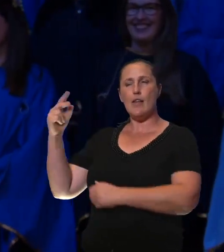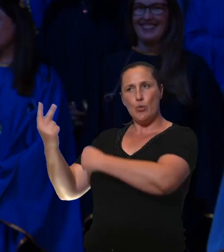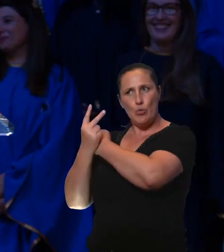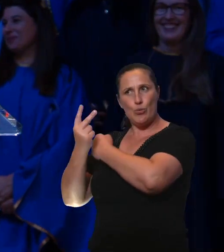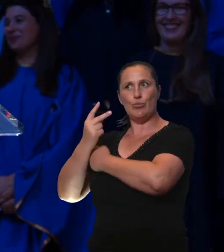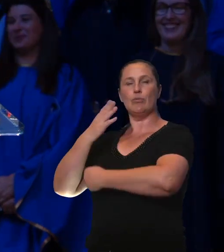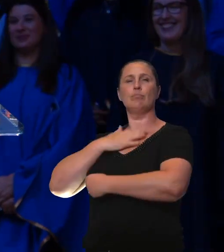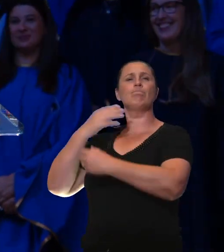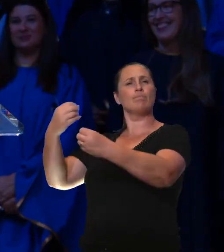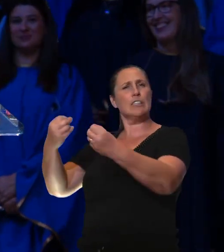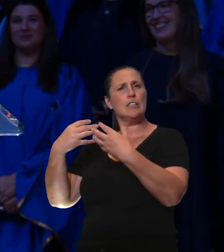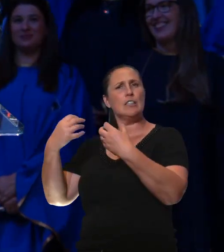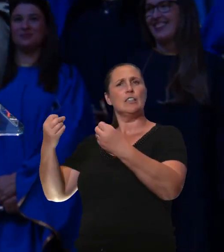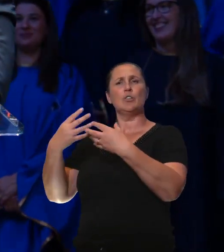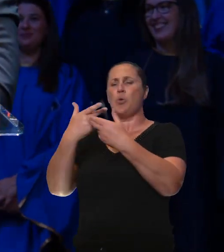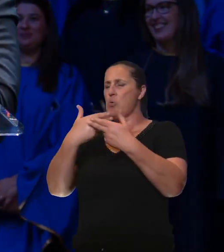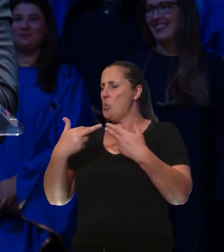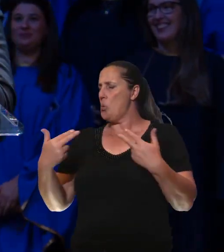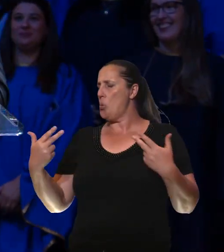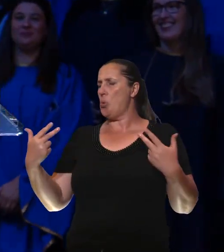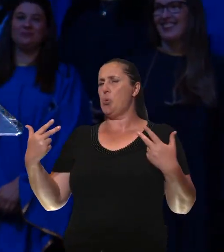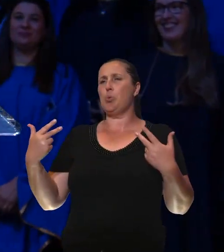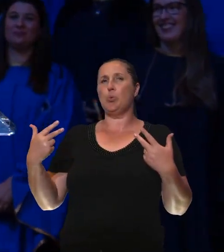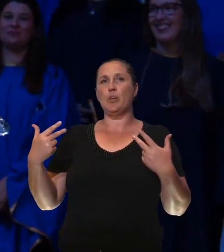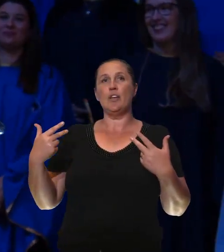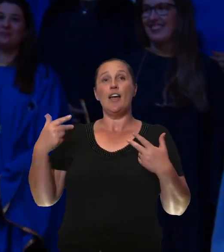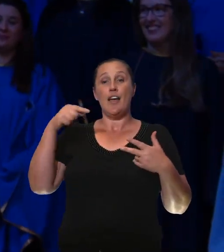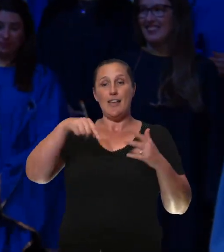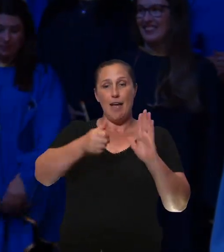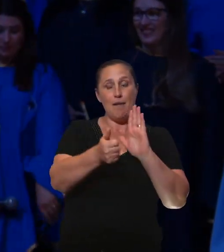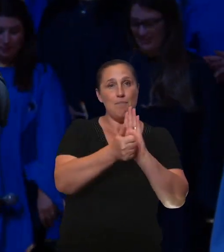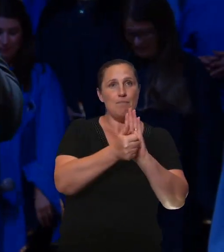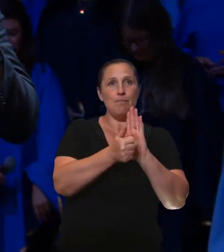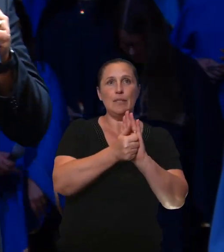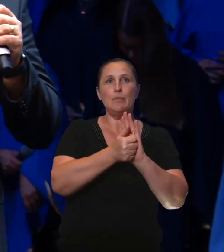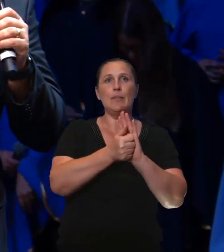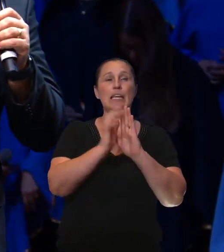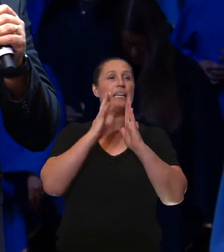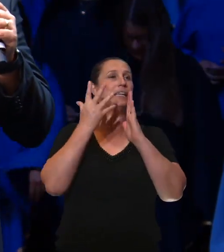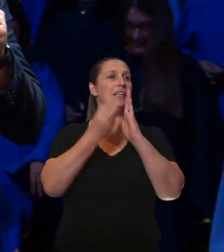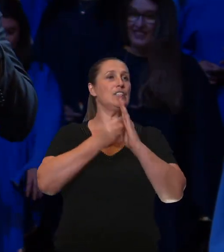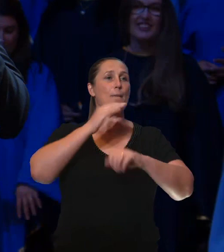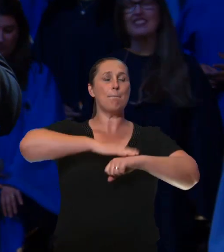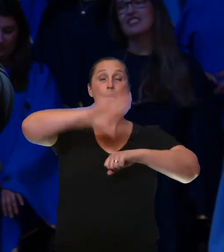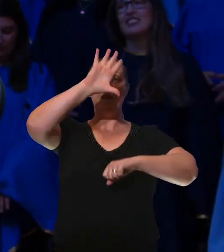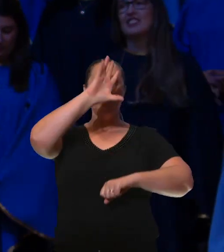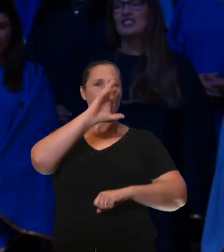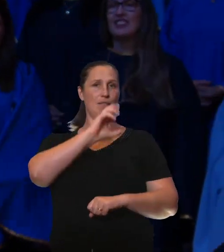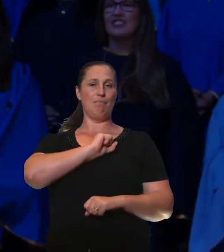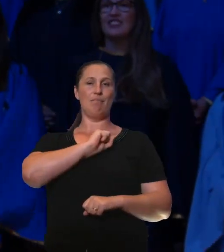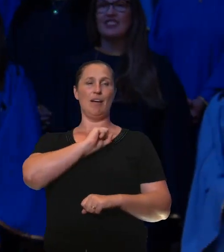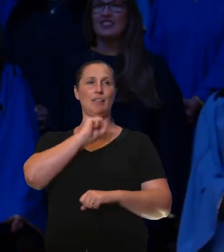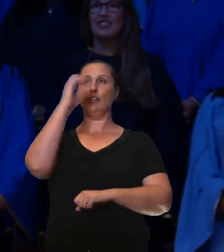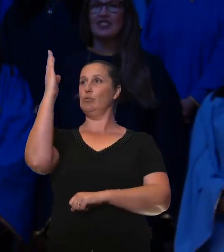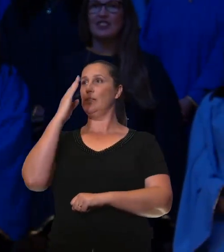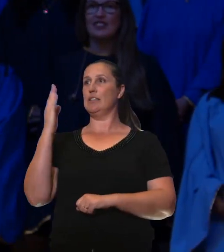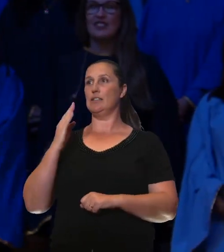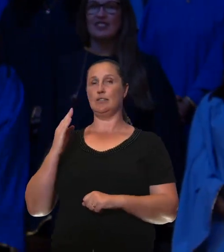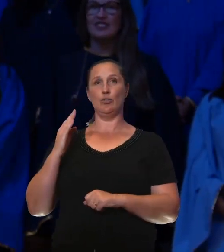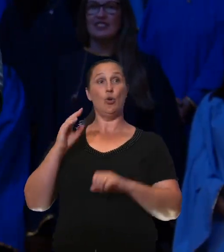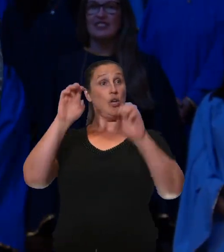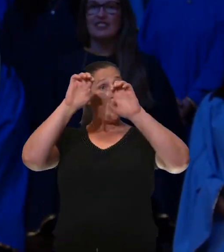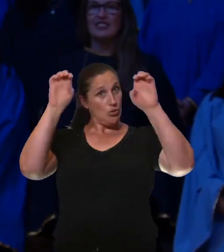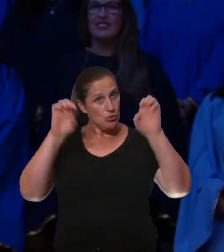e me ensinou tanta coisa. E a PIB Curitiba é uma das igrejas mais amadas do Brasil, não por conta da sua estrutura.